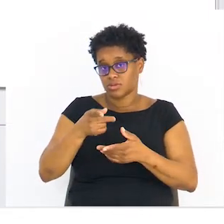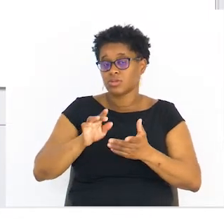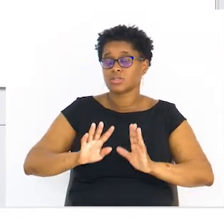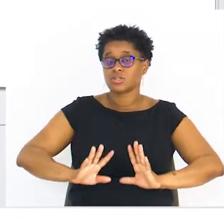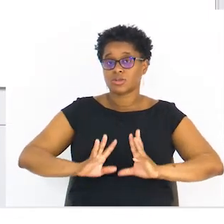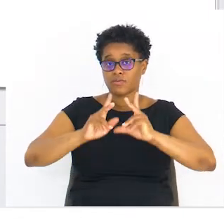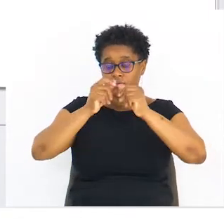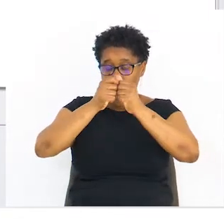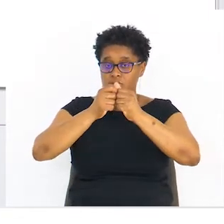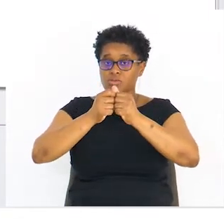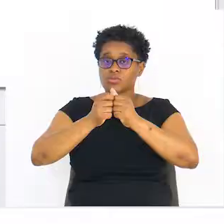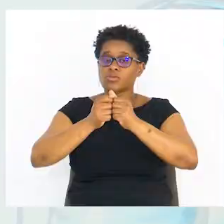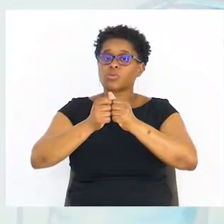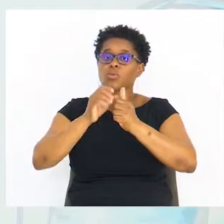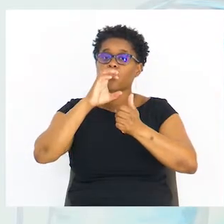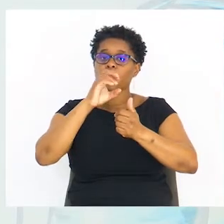o culto funerário.